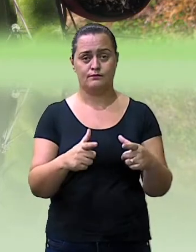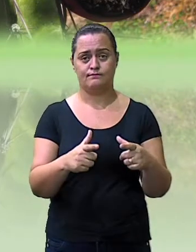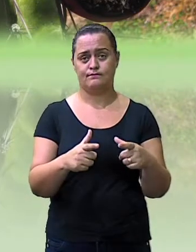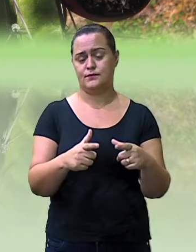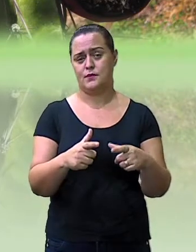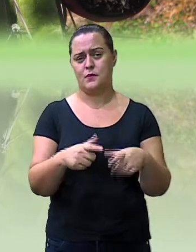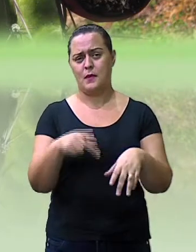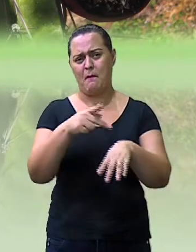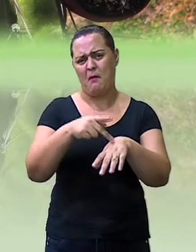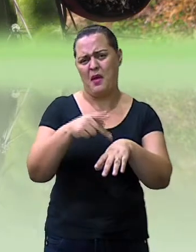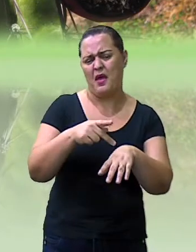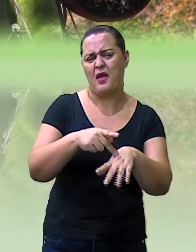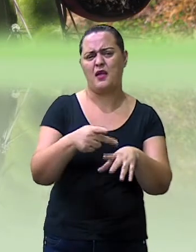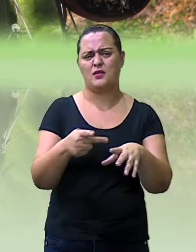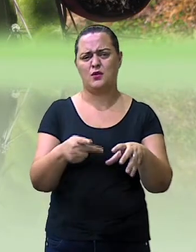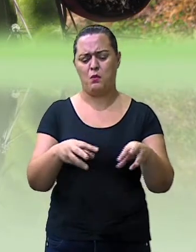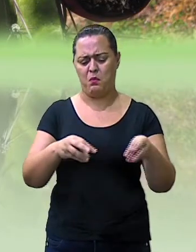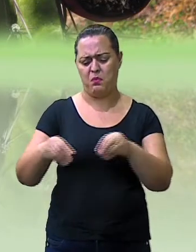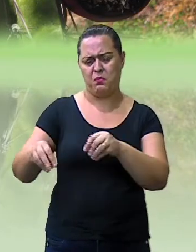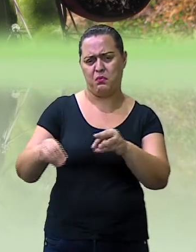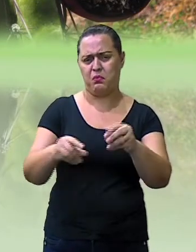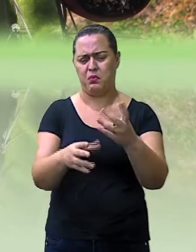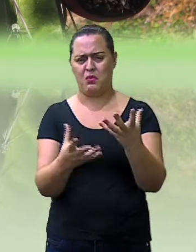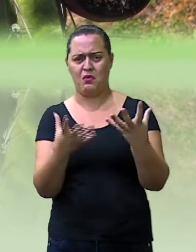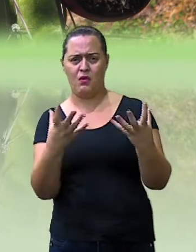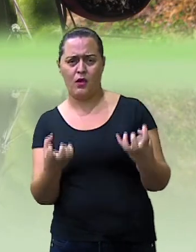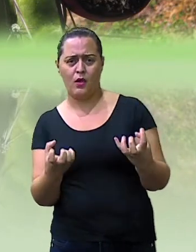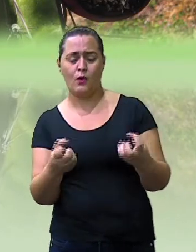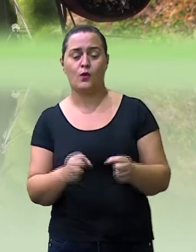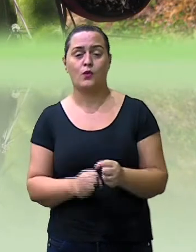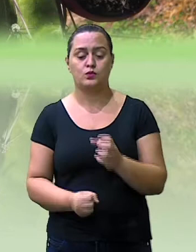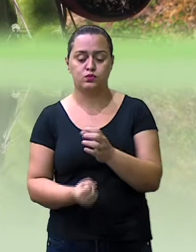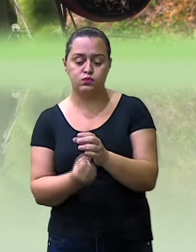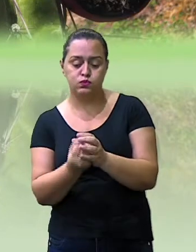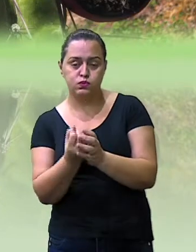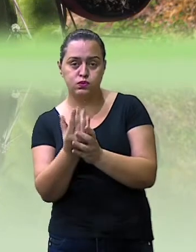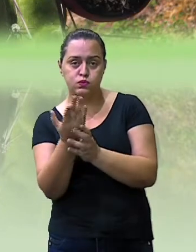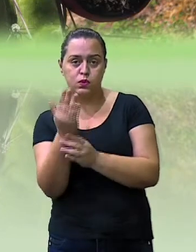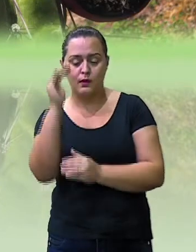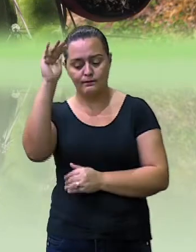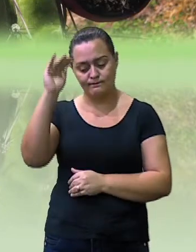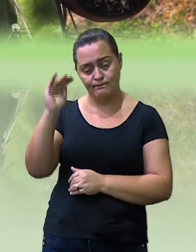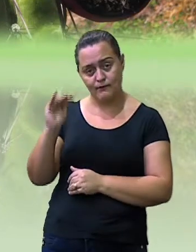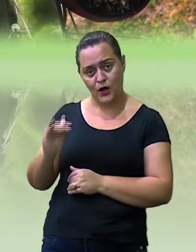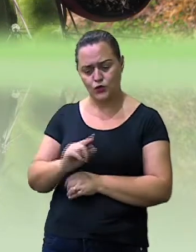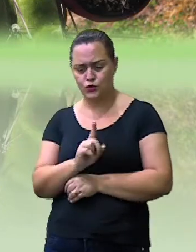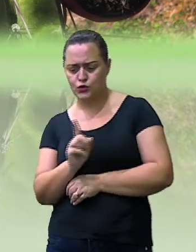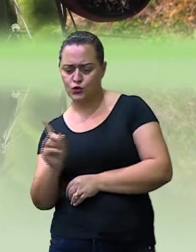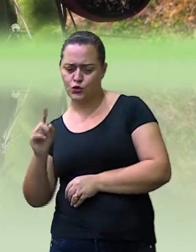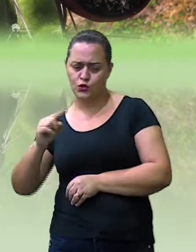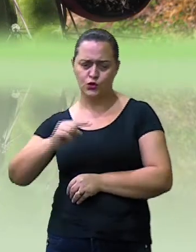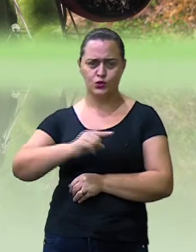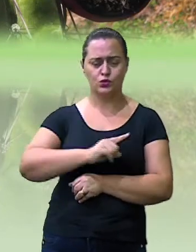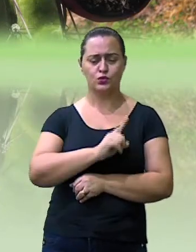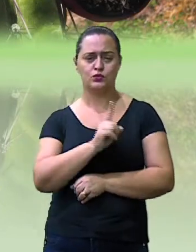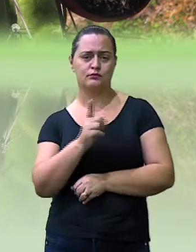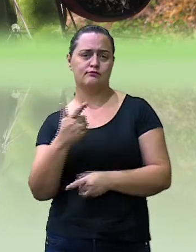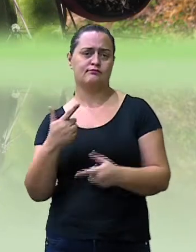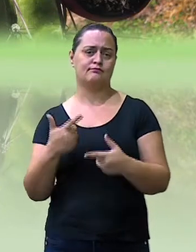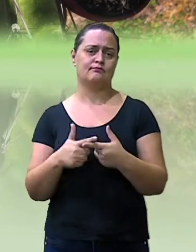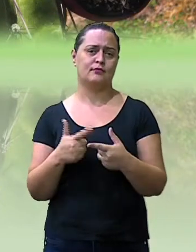a arbustos e plantas tortuosas, mais baixas, deixando o solo